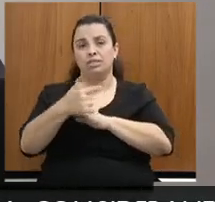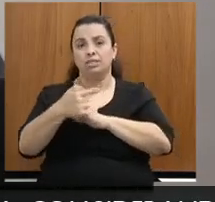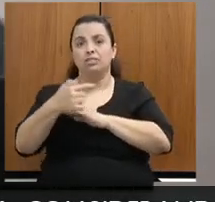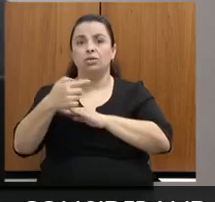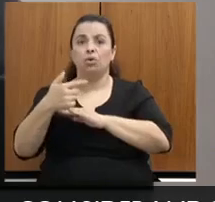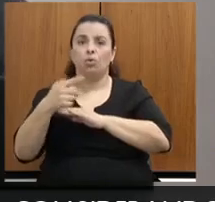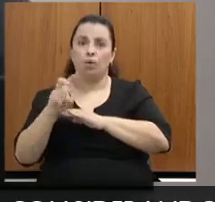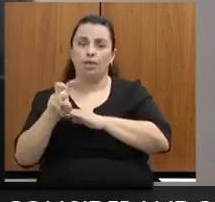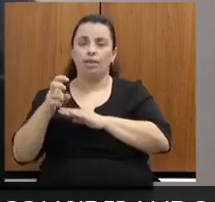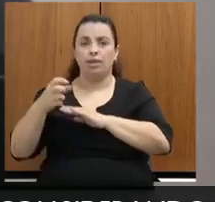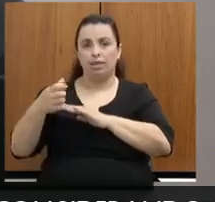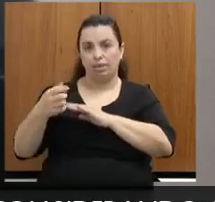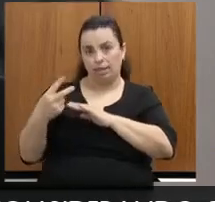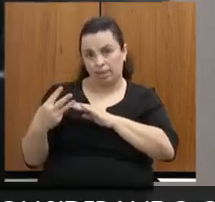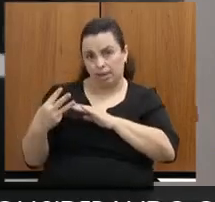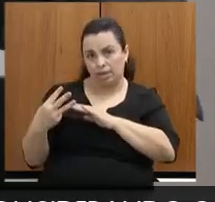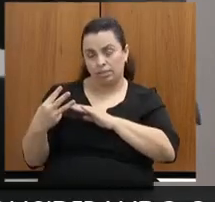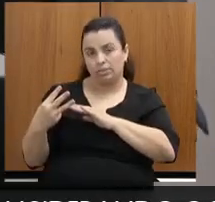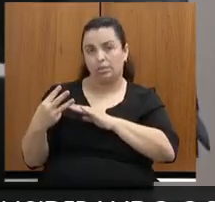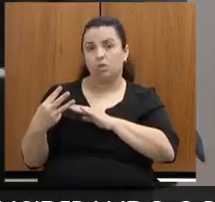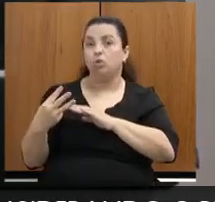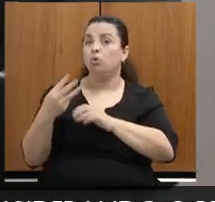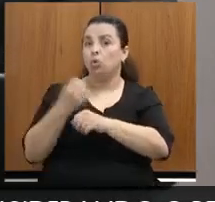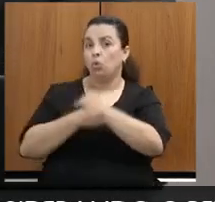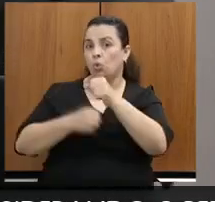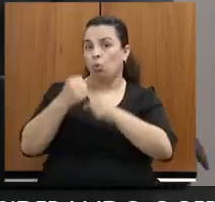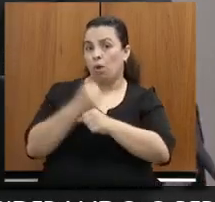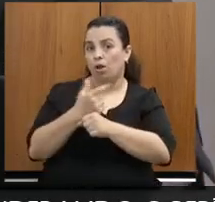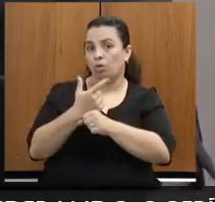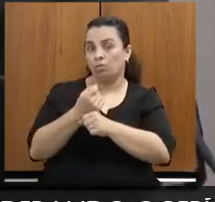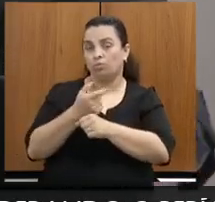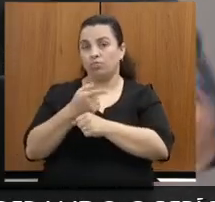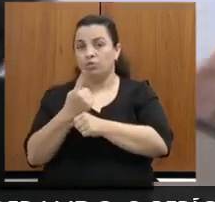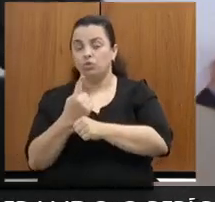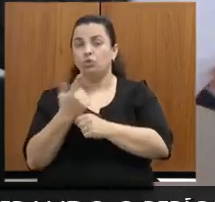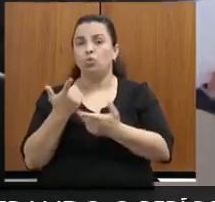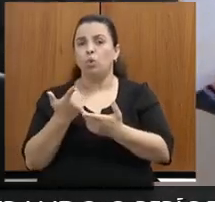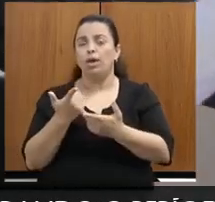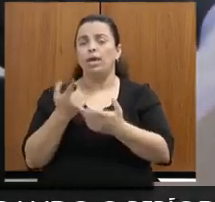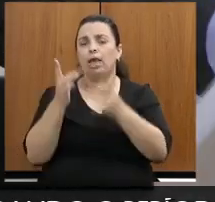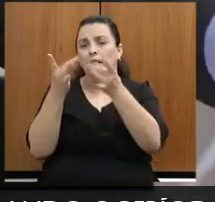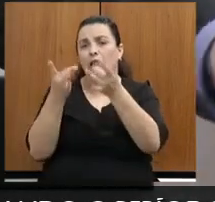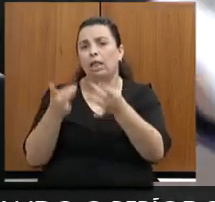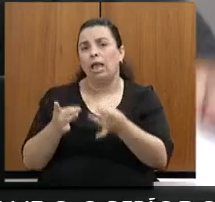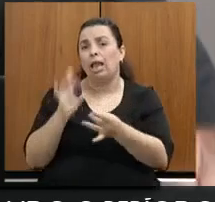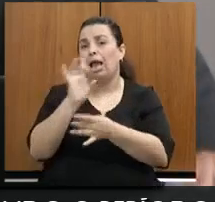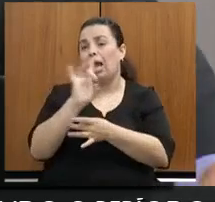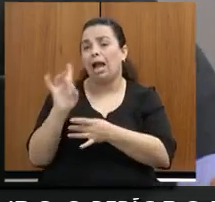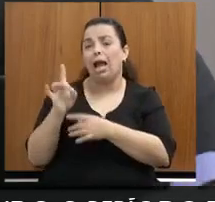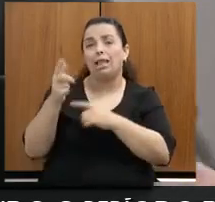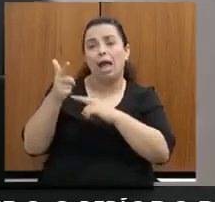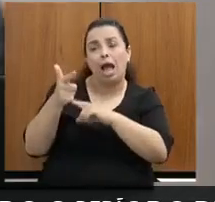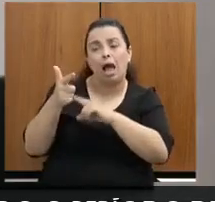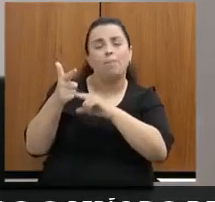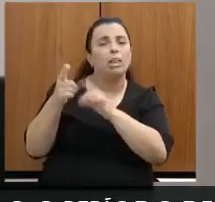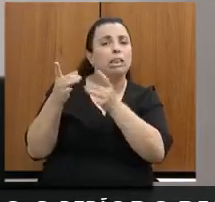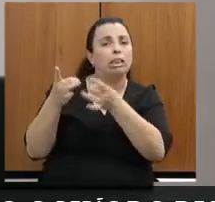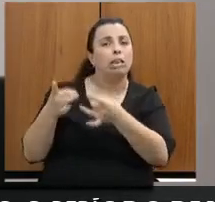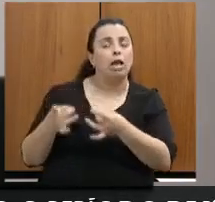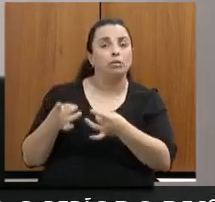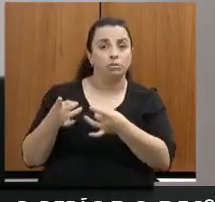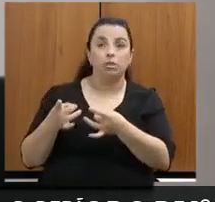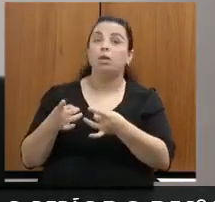especificando os vasos relativos a cada arma apreendida pela polícia